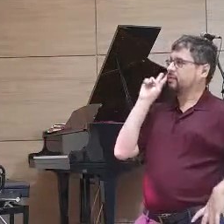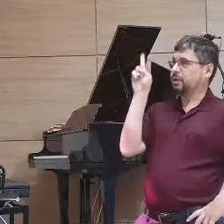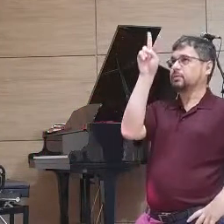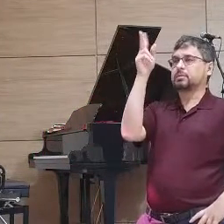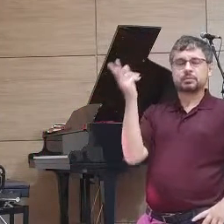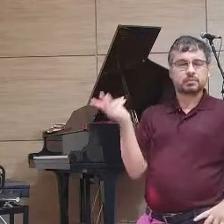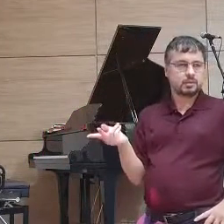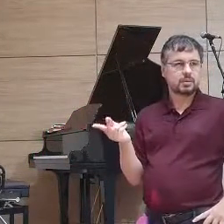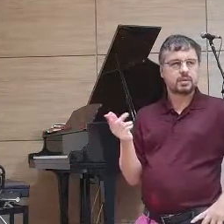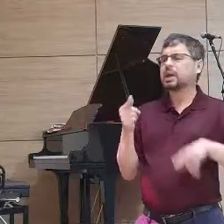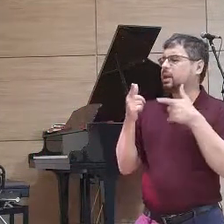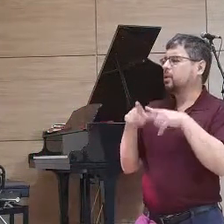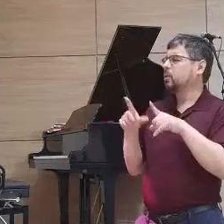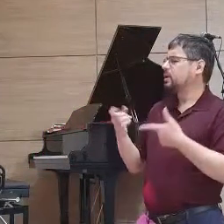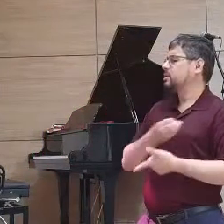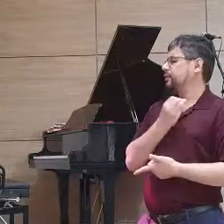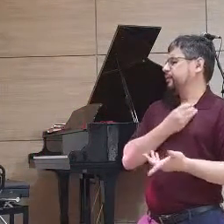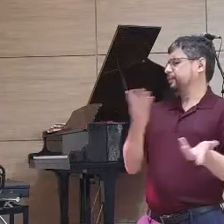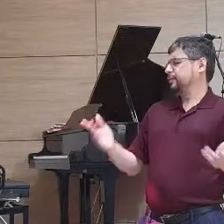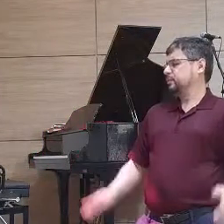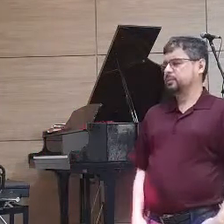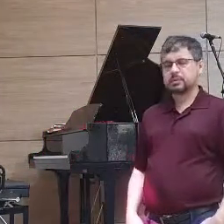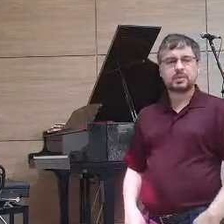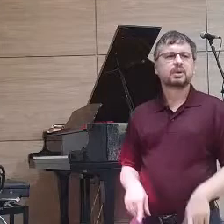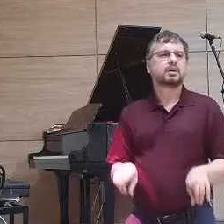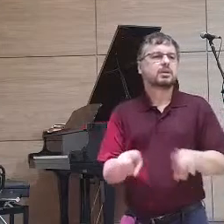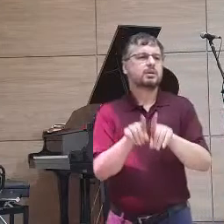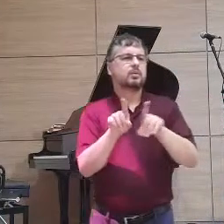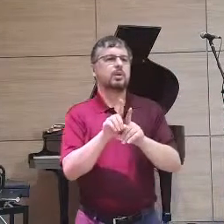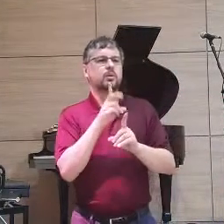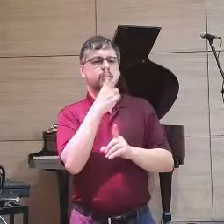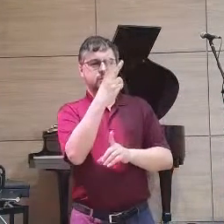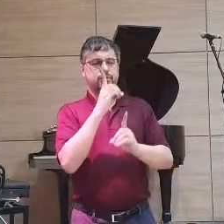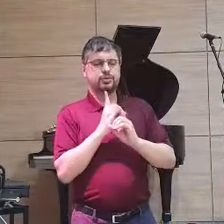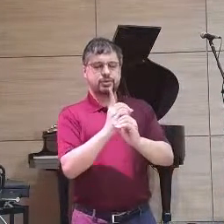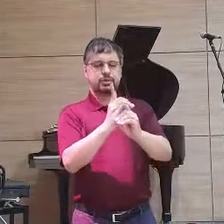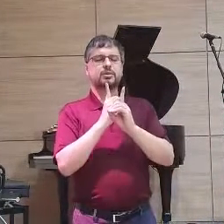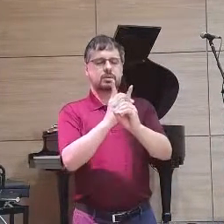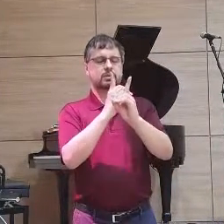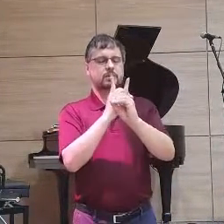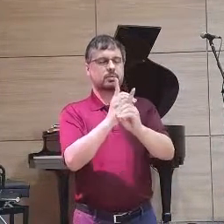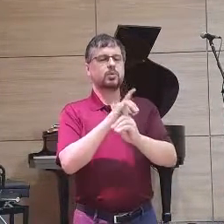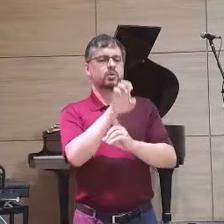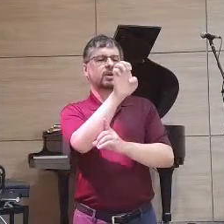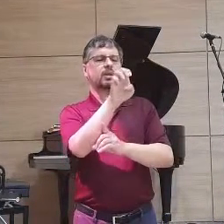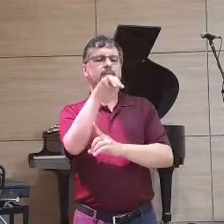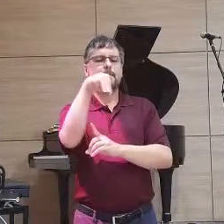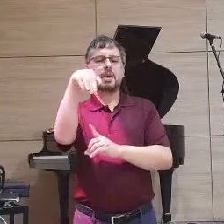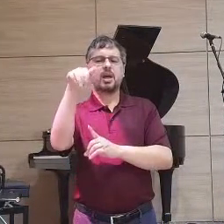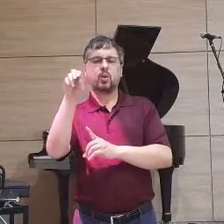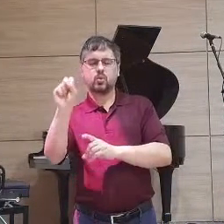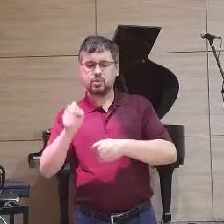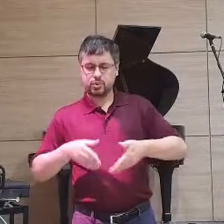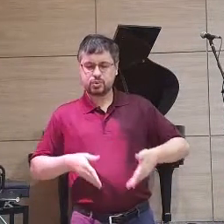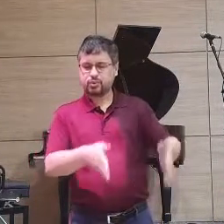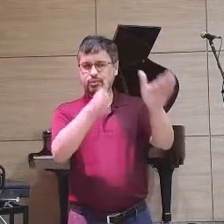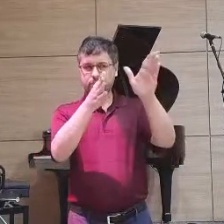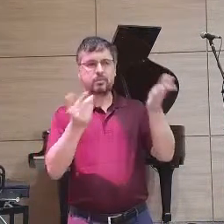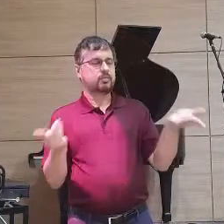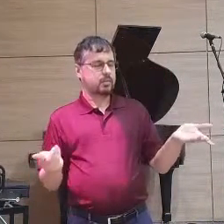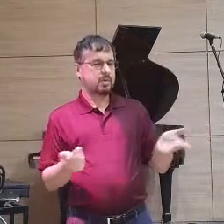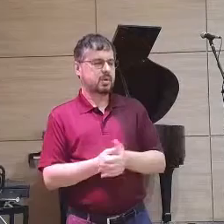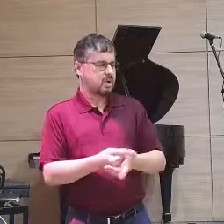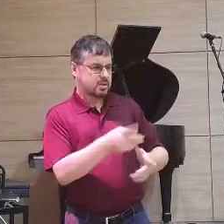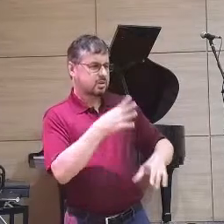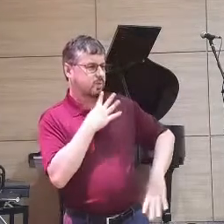onde é que você tava igual os discípulos no caminho de Emaús lá no Capítulo 24 do Evangelho de Lucas que é o único que ouviu falar